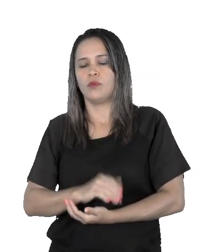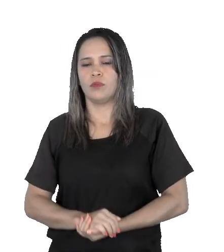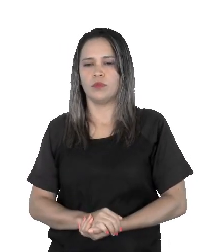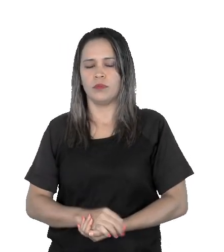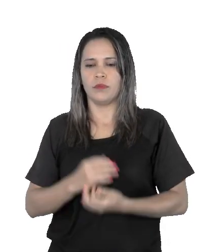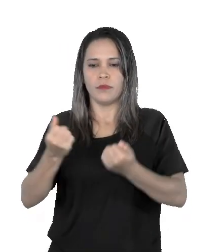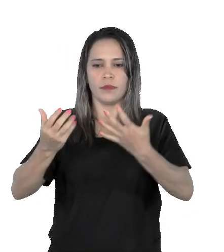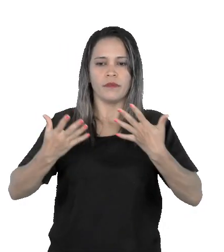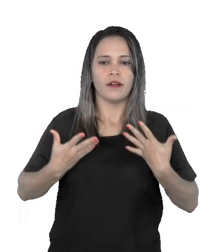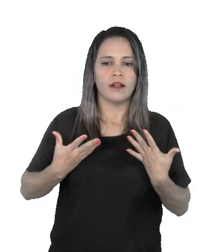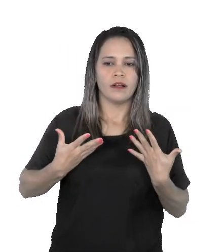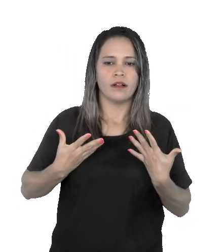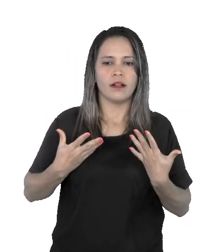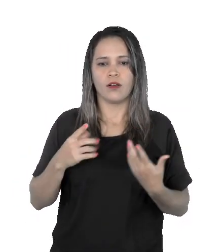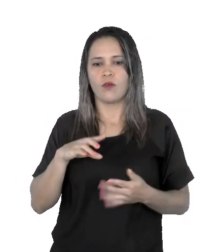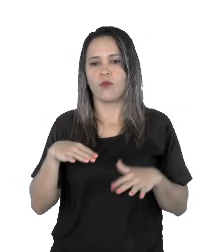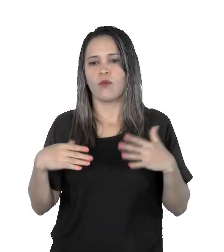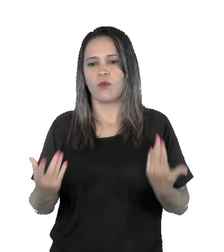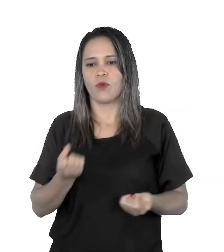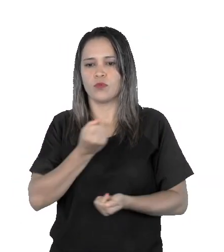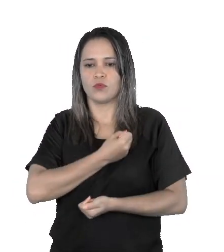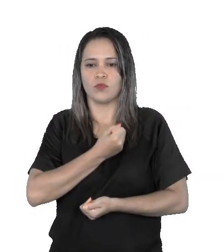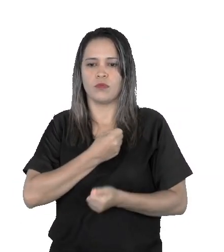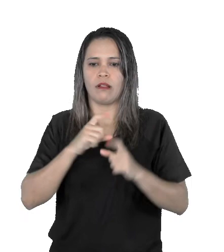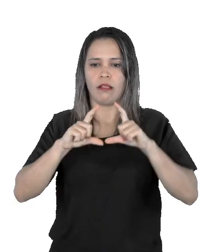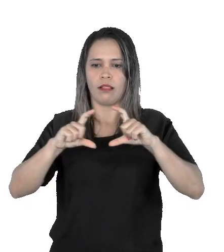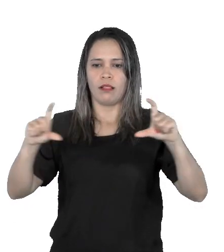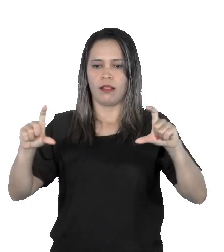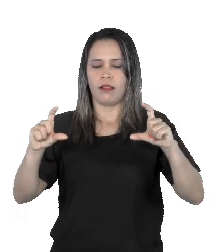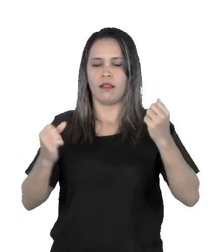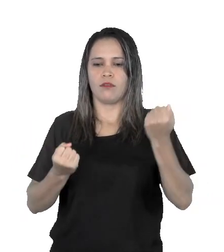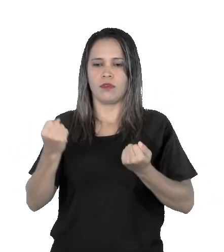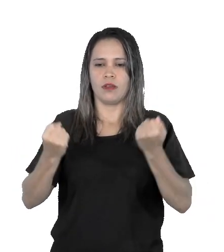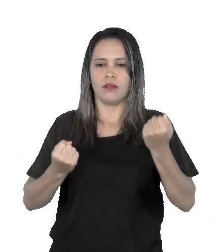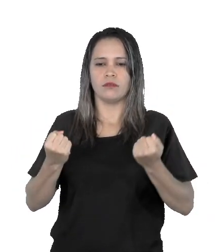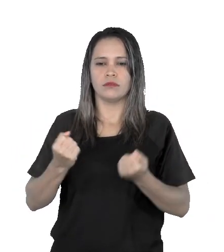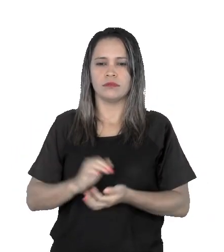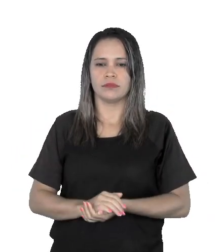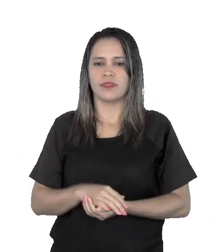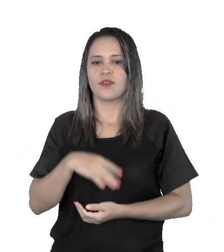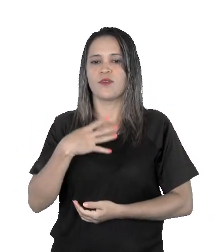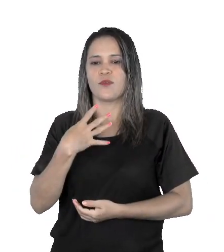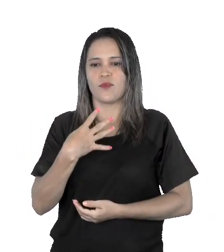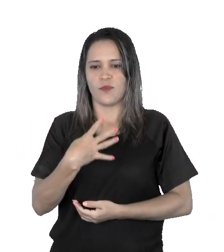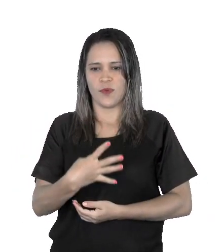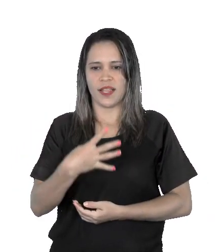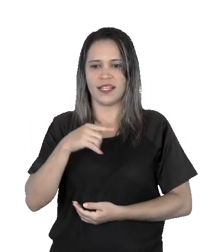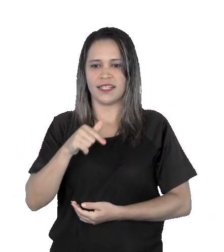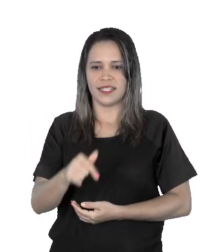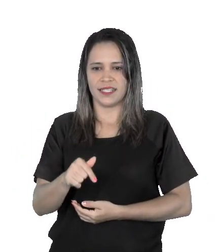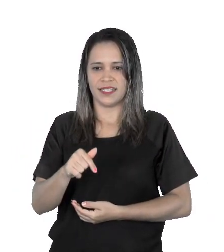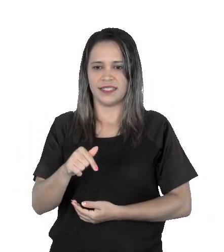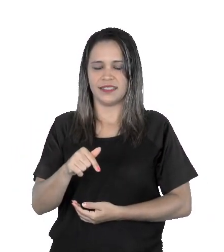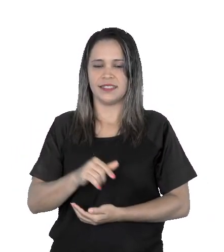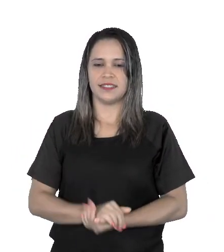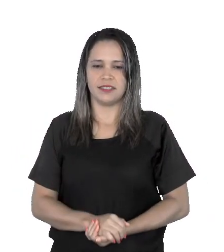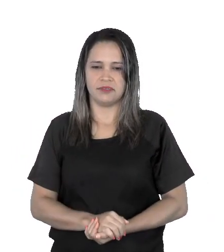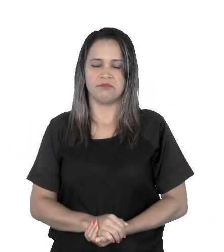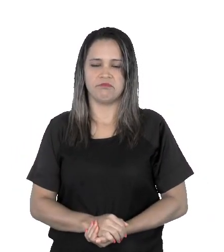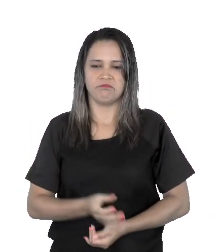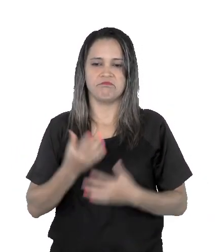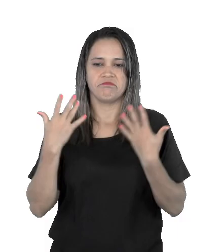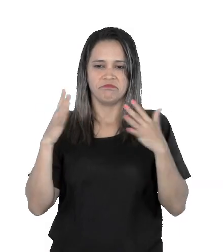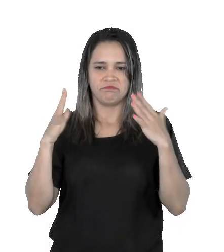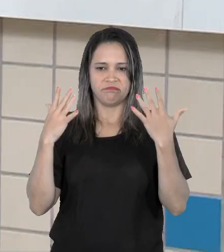Me falem aí. Que número é esse que aparece no carrinho de corrida? O 47! Muito